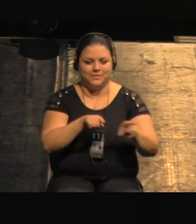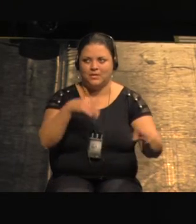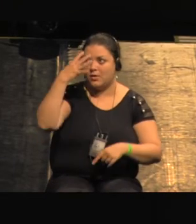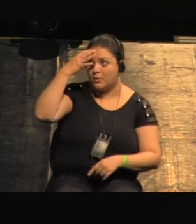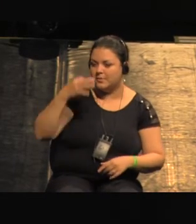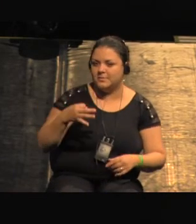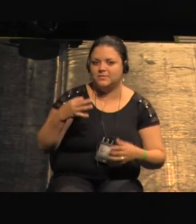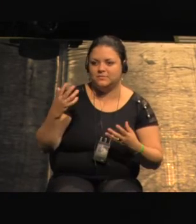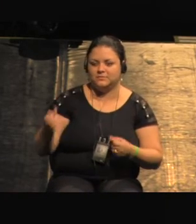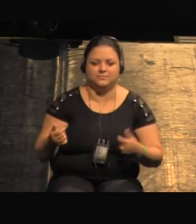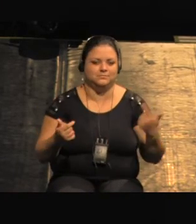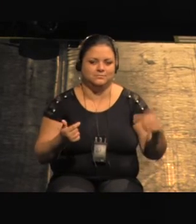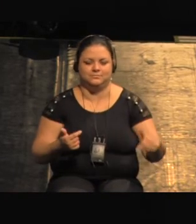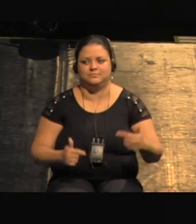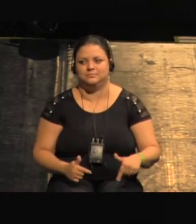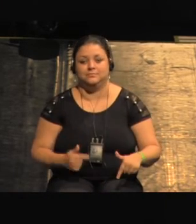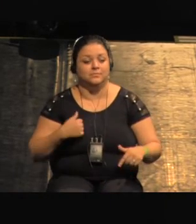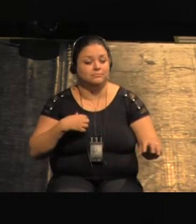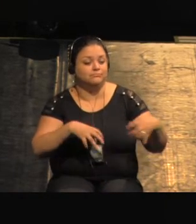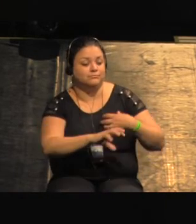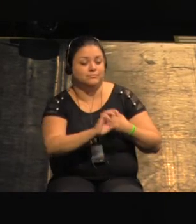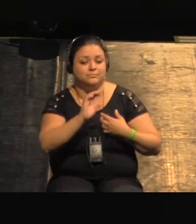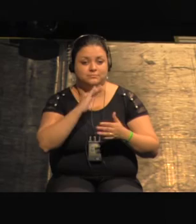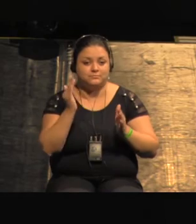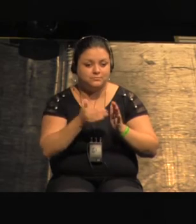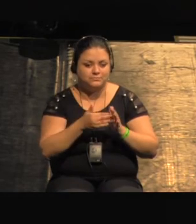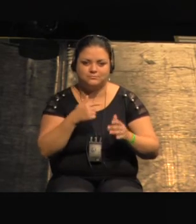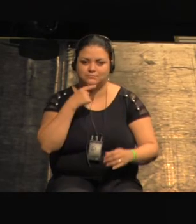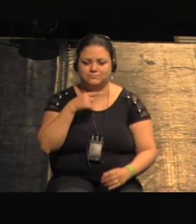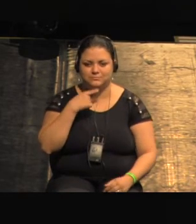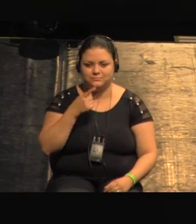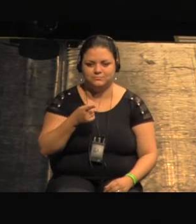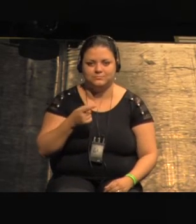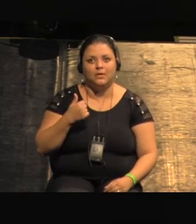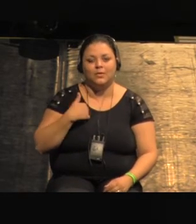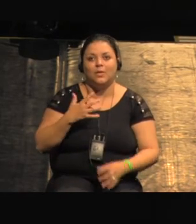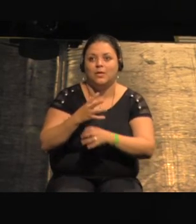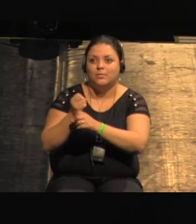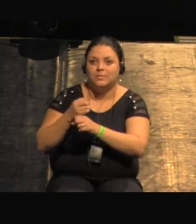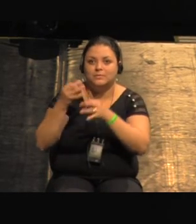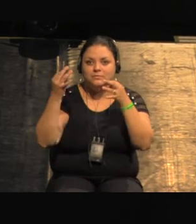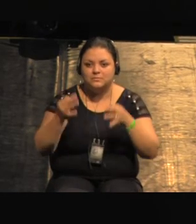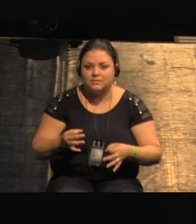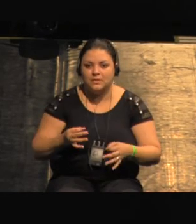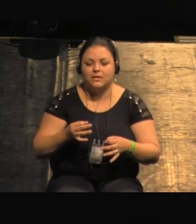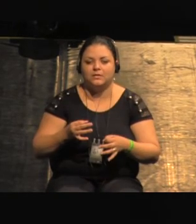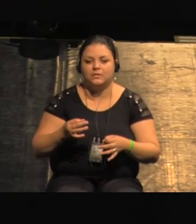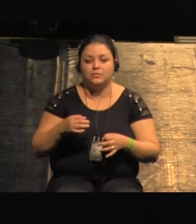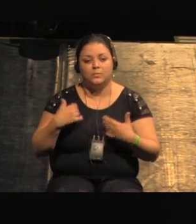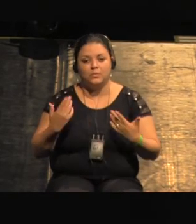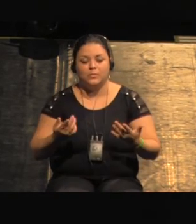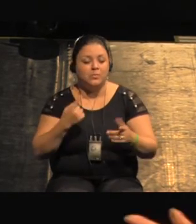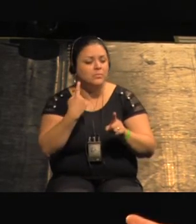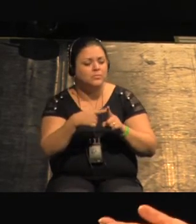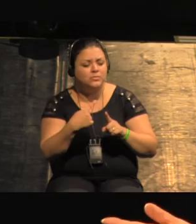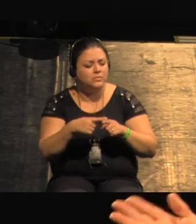compreensão completa, em vez de falar esse é o número de pessoas, em vez de ver por que eles